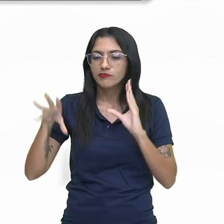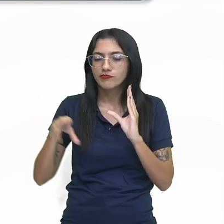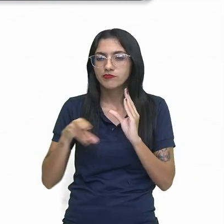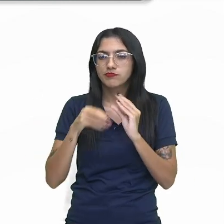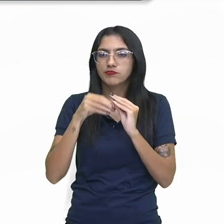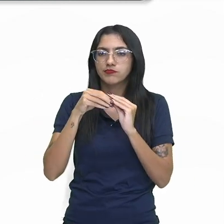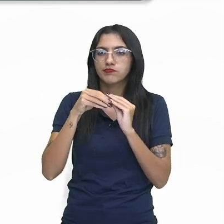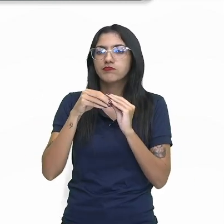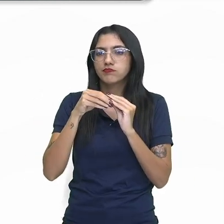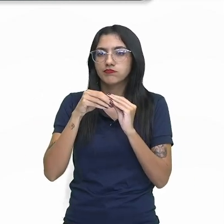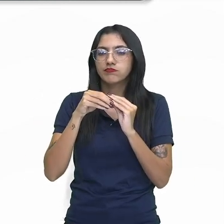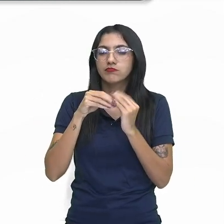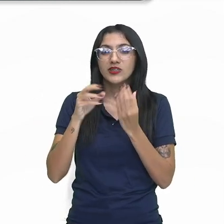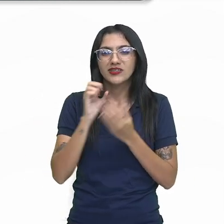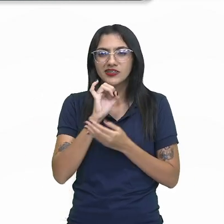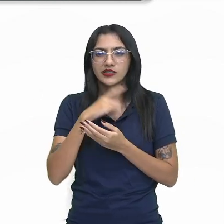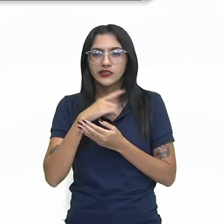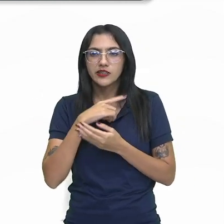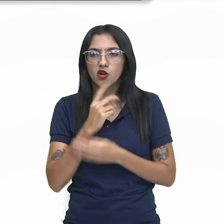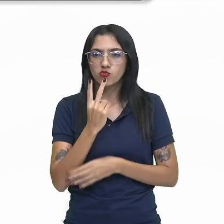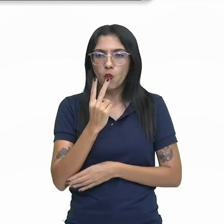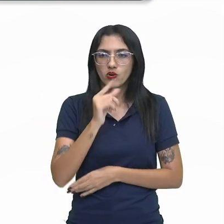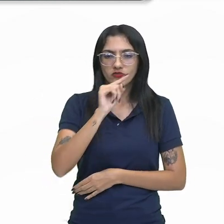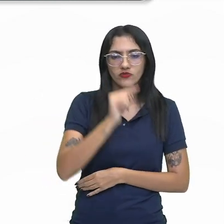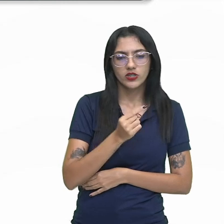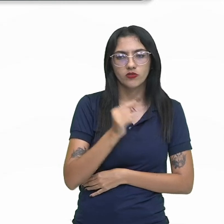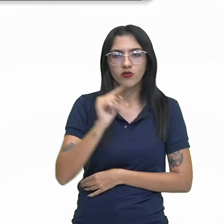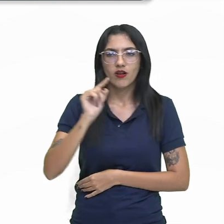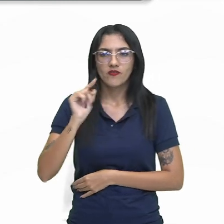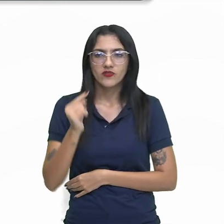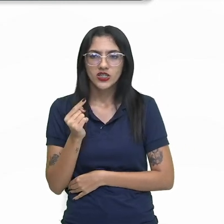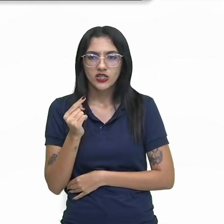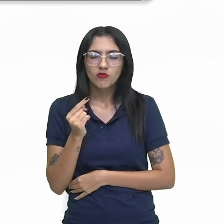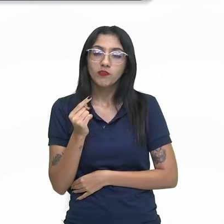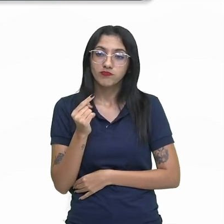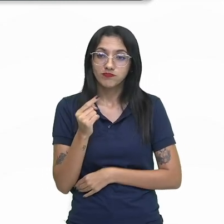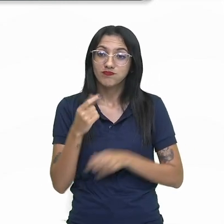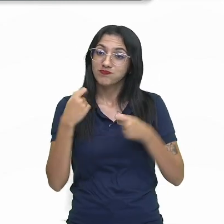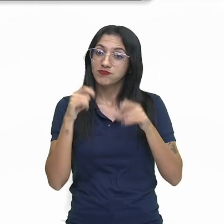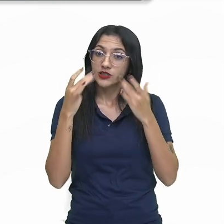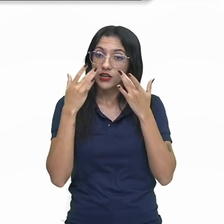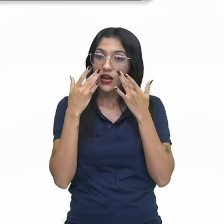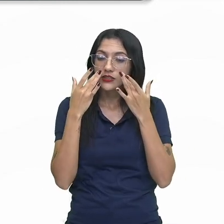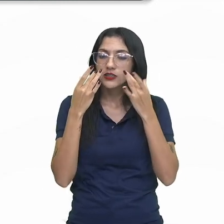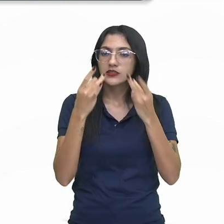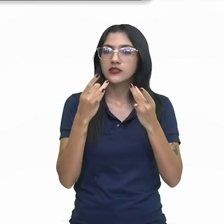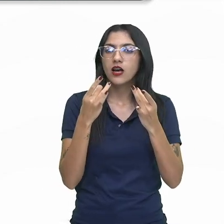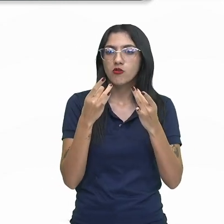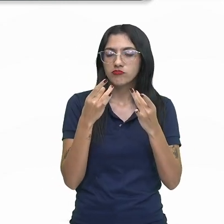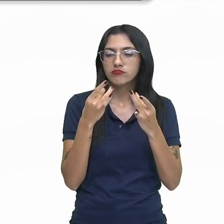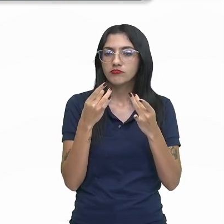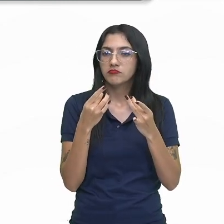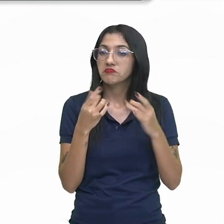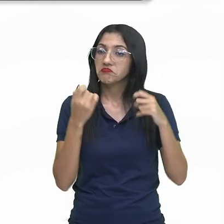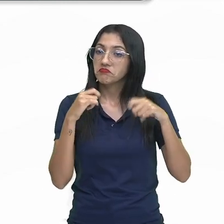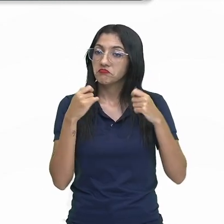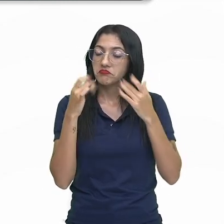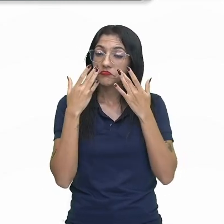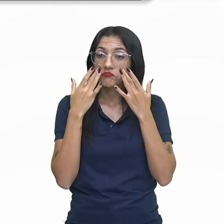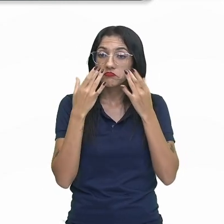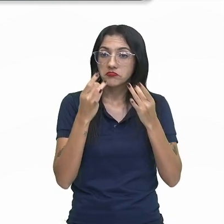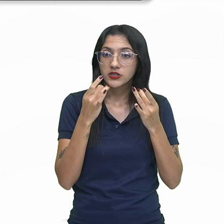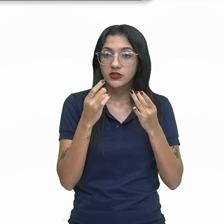dizendo que vem com duas vírgulas aí para separar, que quando for uma subordinada lá no finalzinho